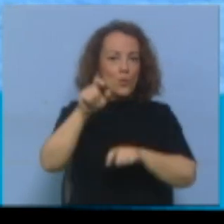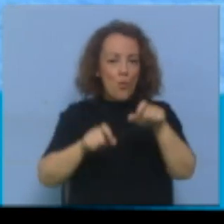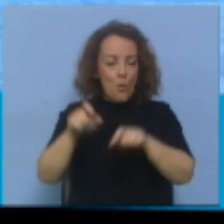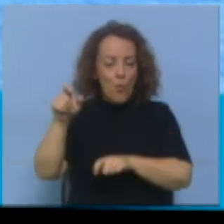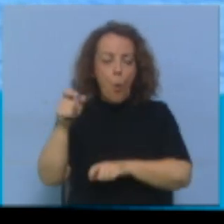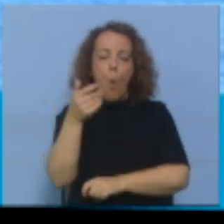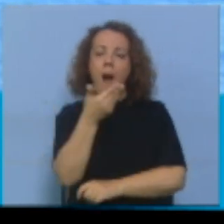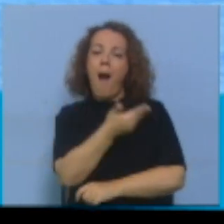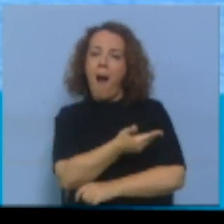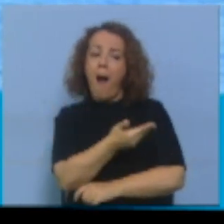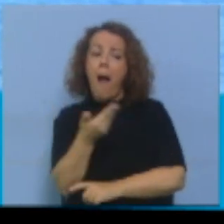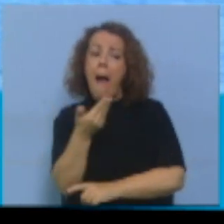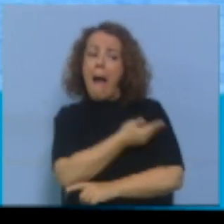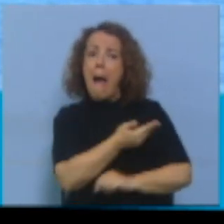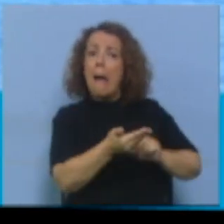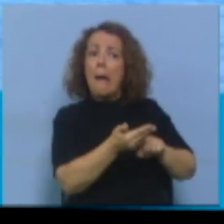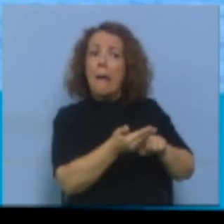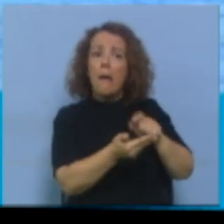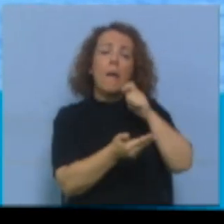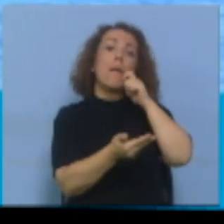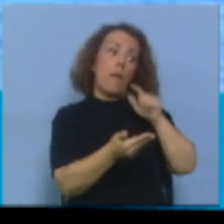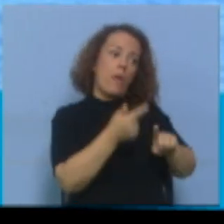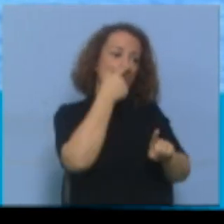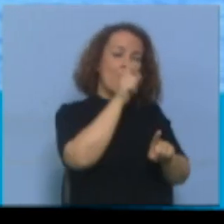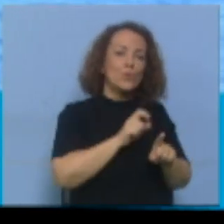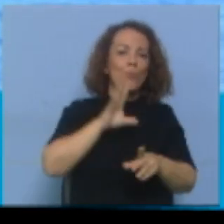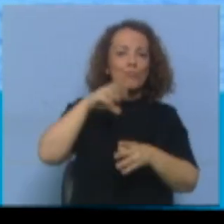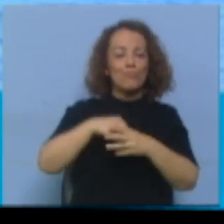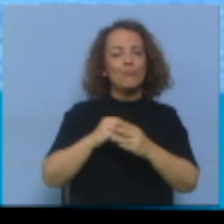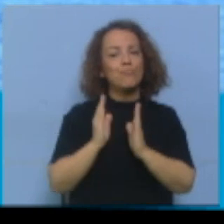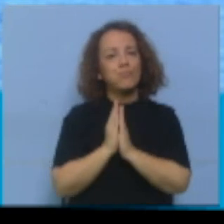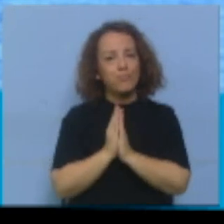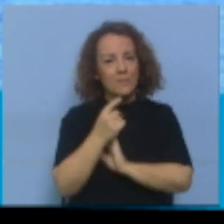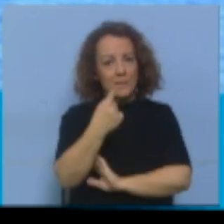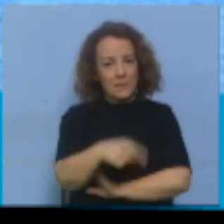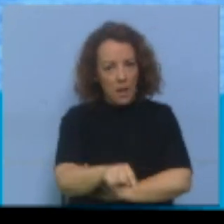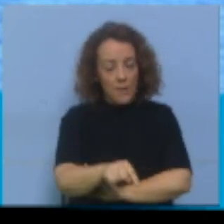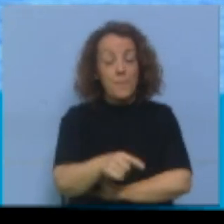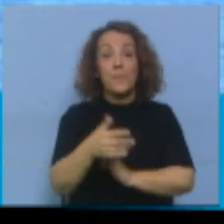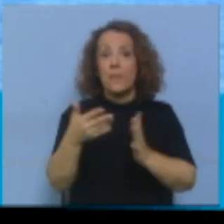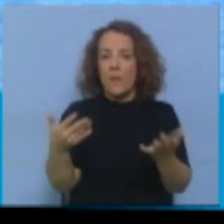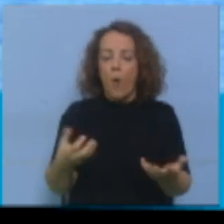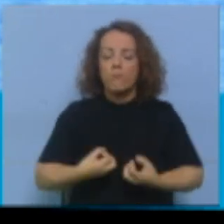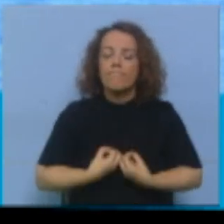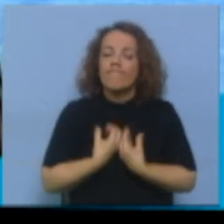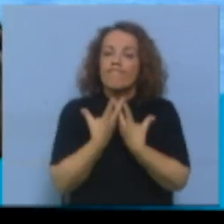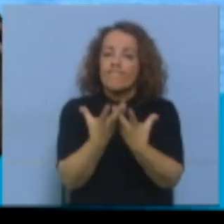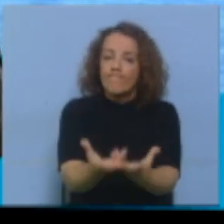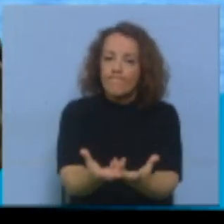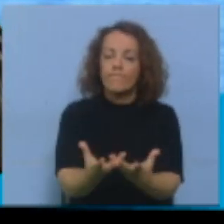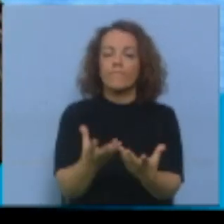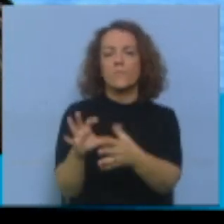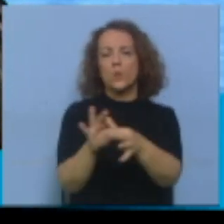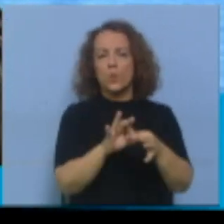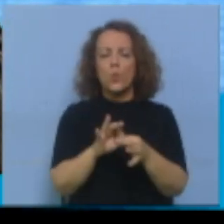esse alguém é um membro da comunidade. E nesse sentido, expressões de solidariedade, não apenas